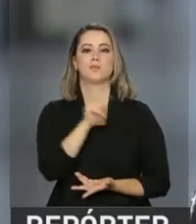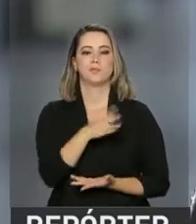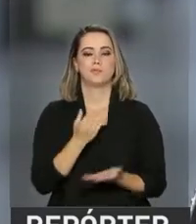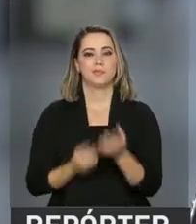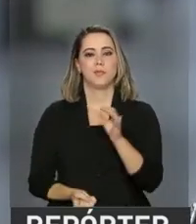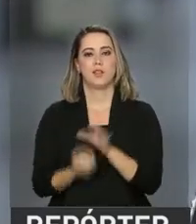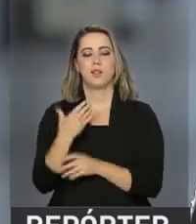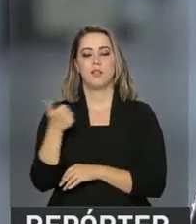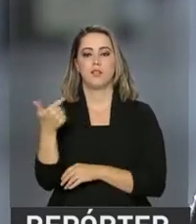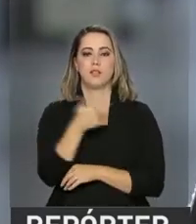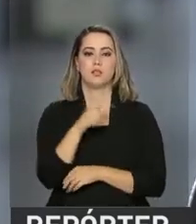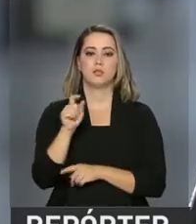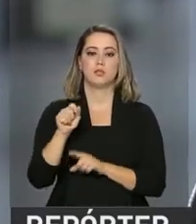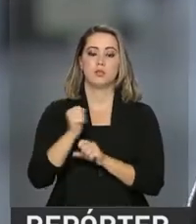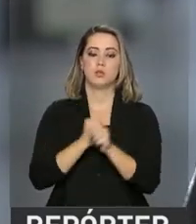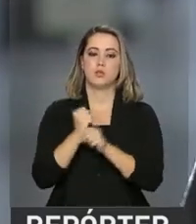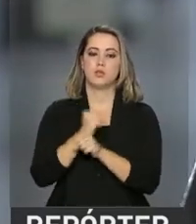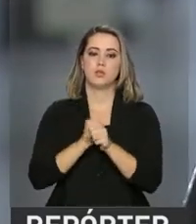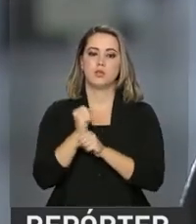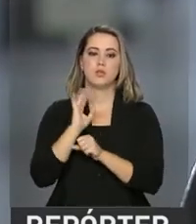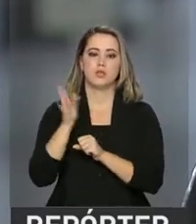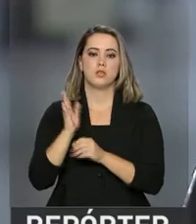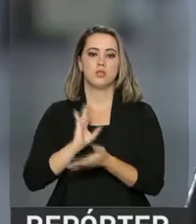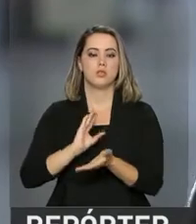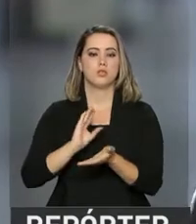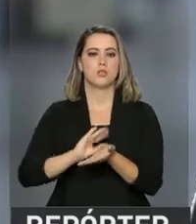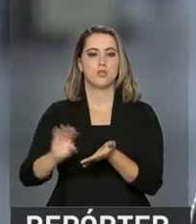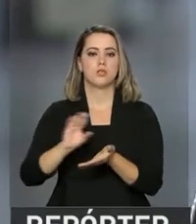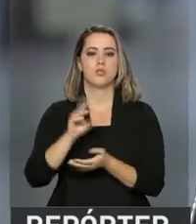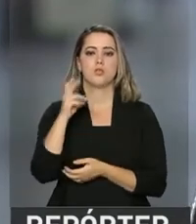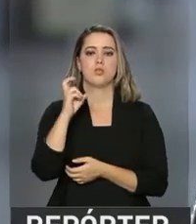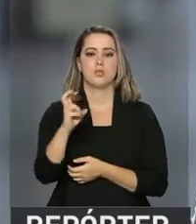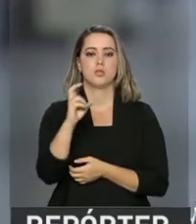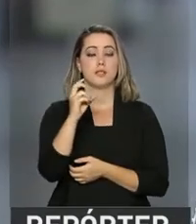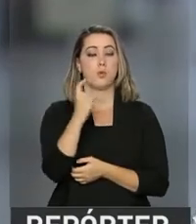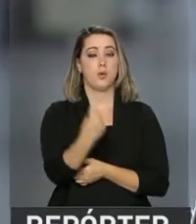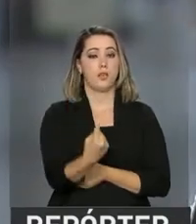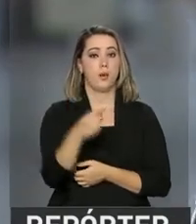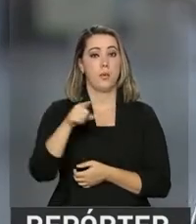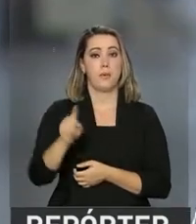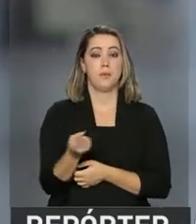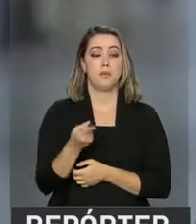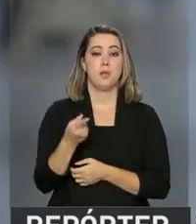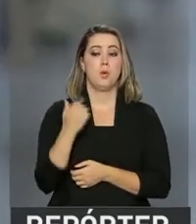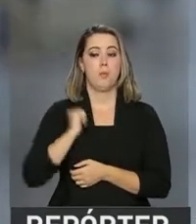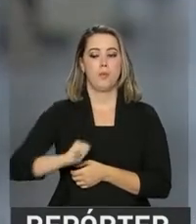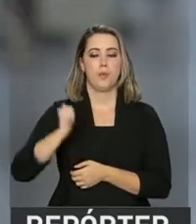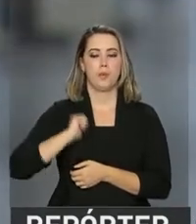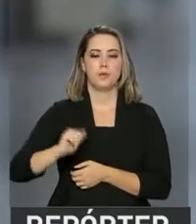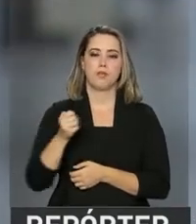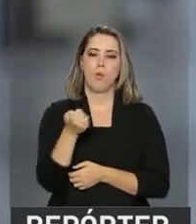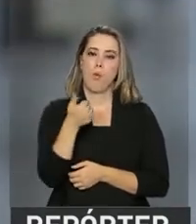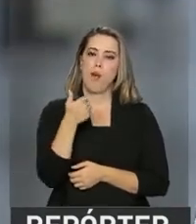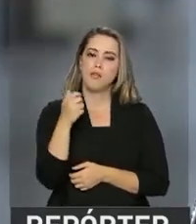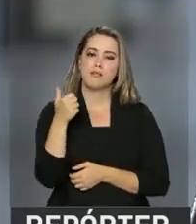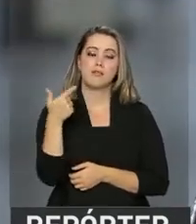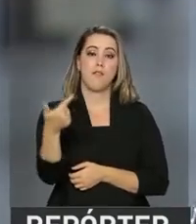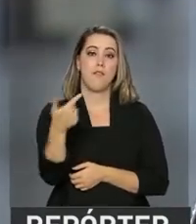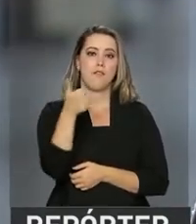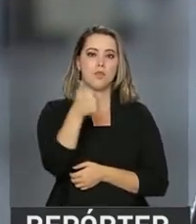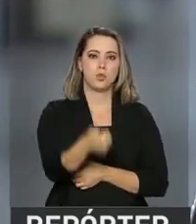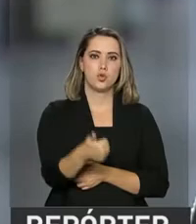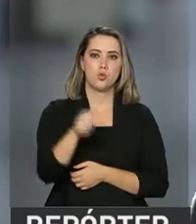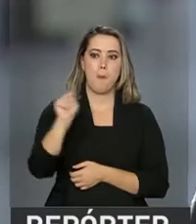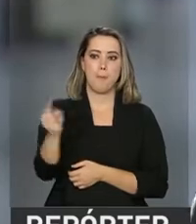12 anos o bolsa atleta já conseguiu cerca de 51 mil bolsas para quase 21 mil atletas de todo o